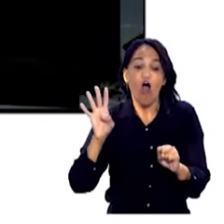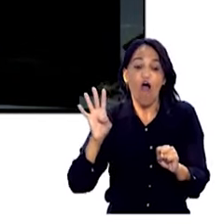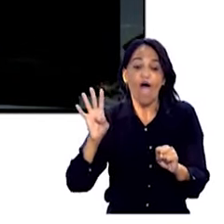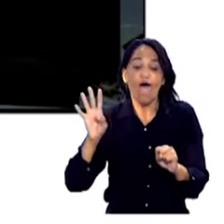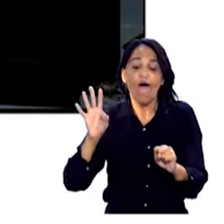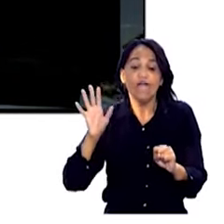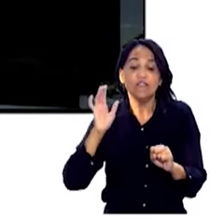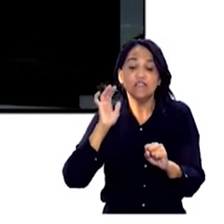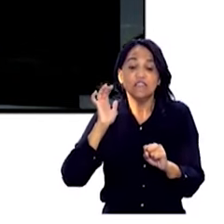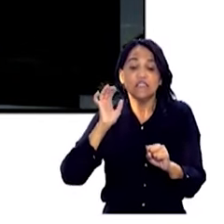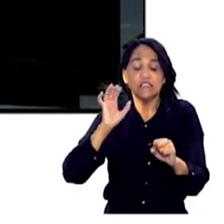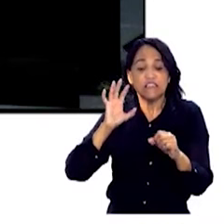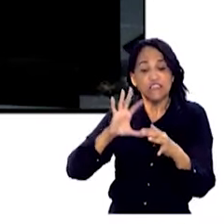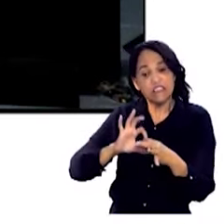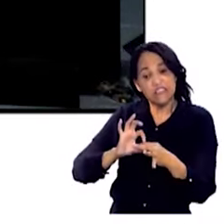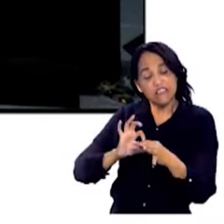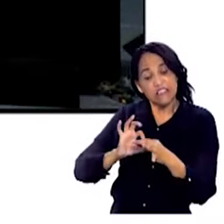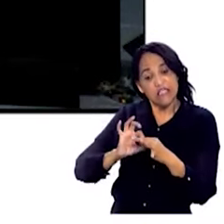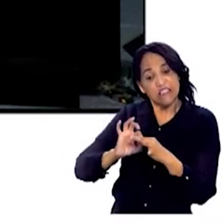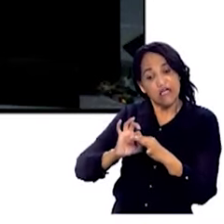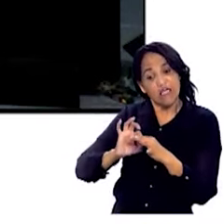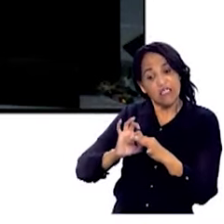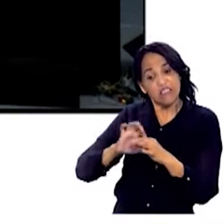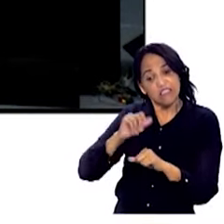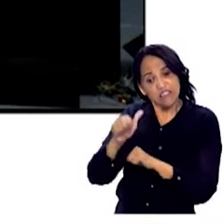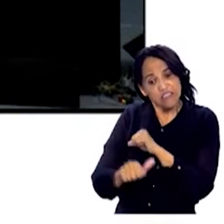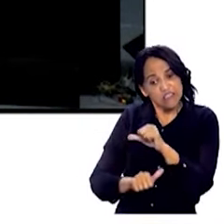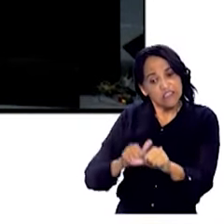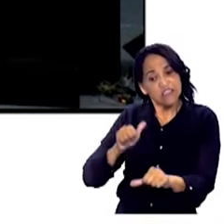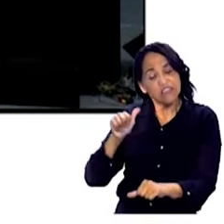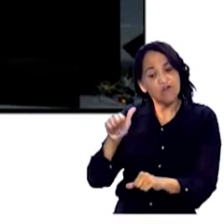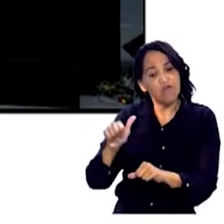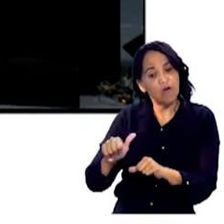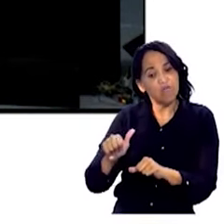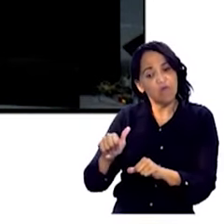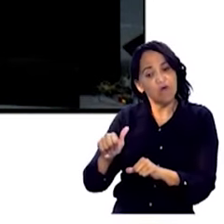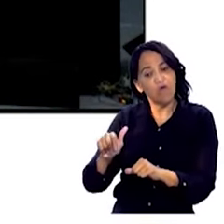Court Uma Corte de controle em